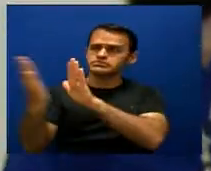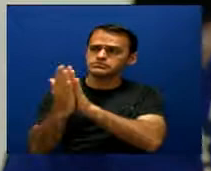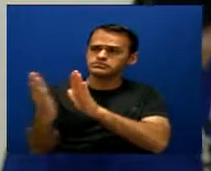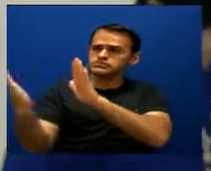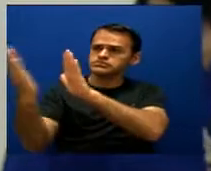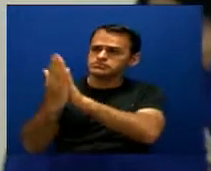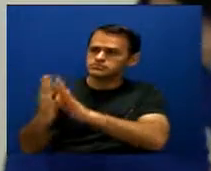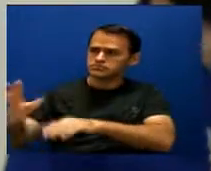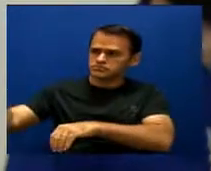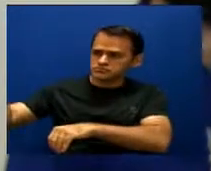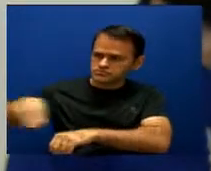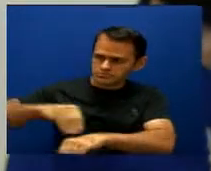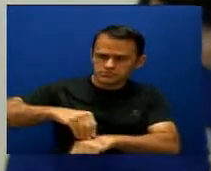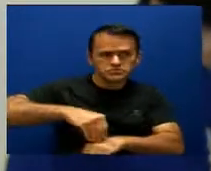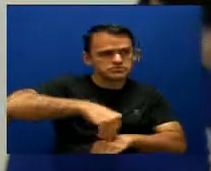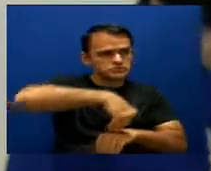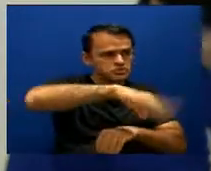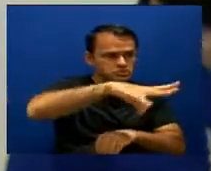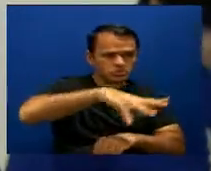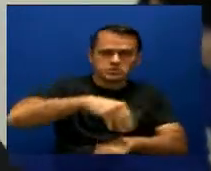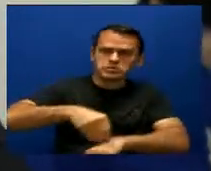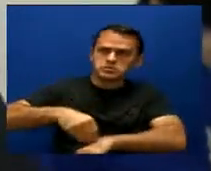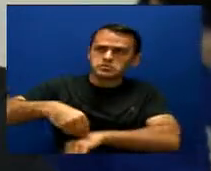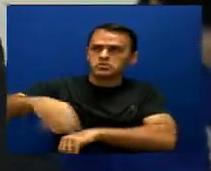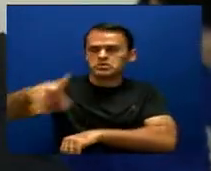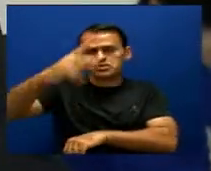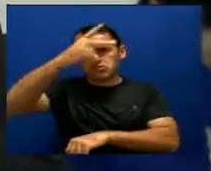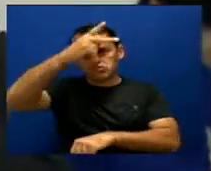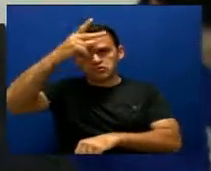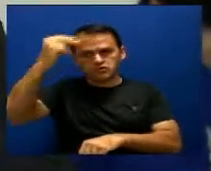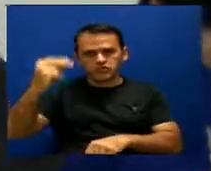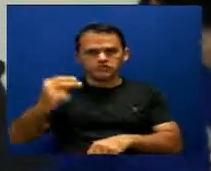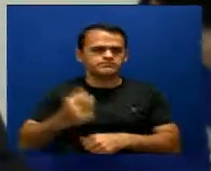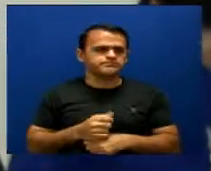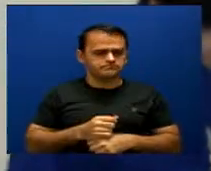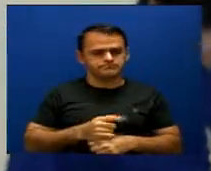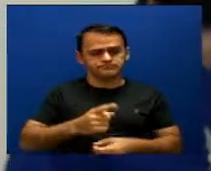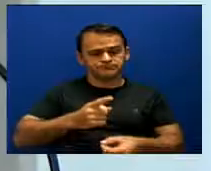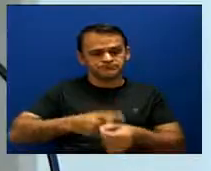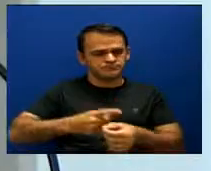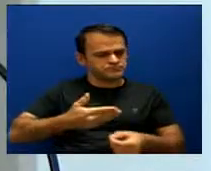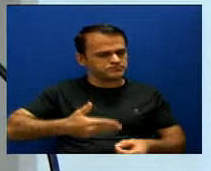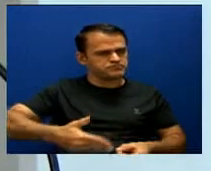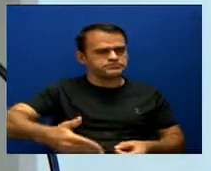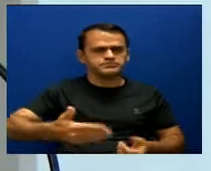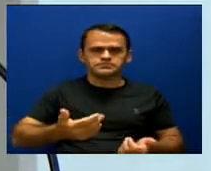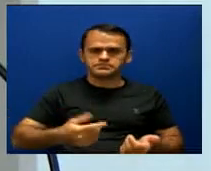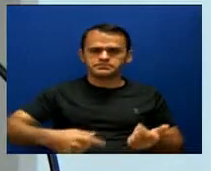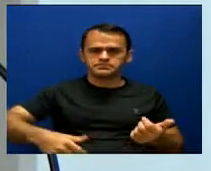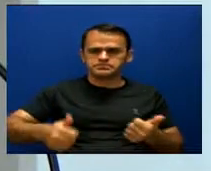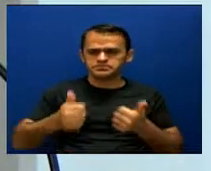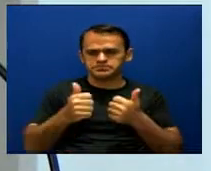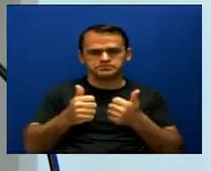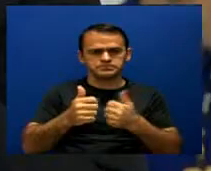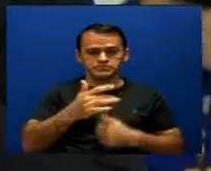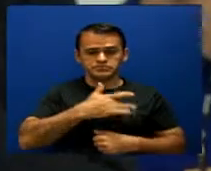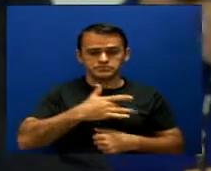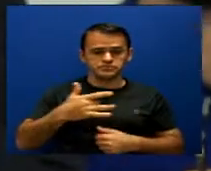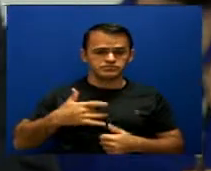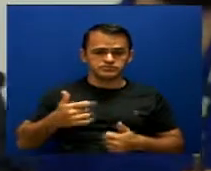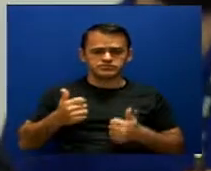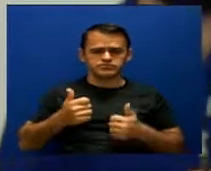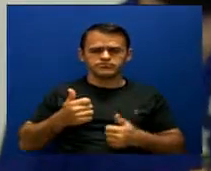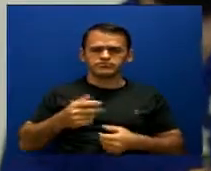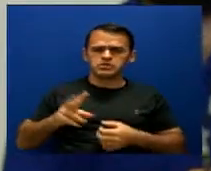que são secretários, passa para o prefeito. Então que a cidade continue fluindo. E principalmente na saúde. Porque a saúde é a promessa de todos